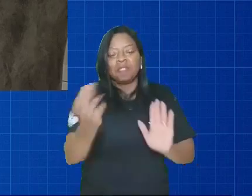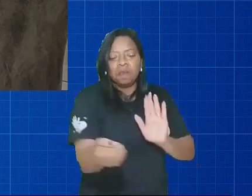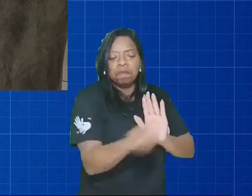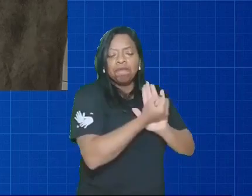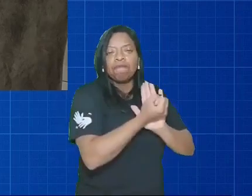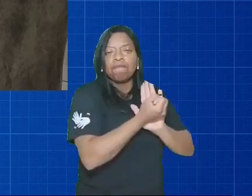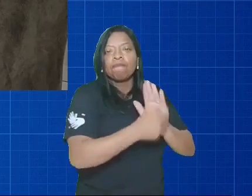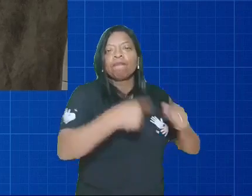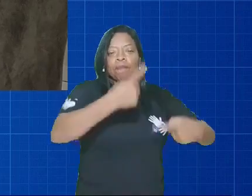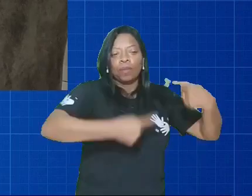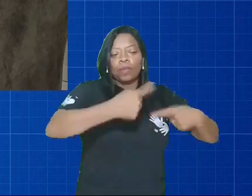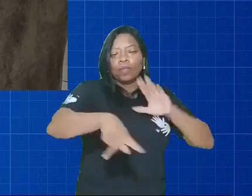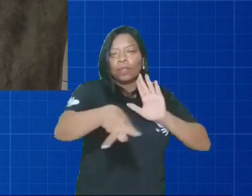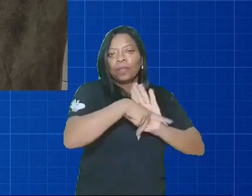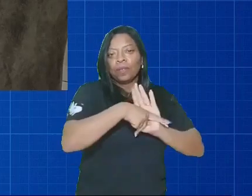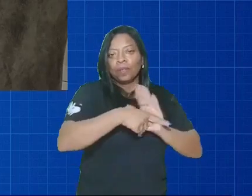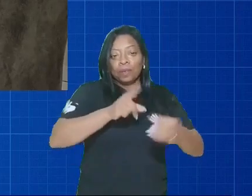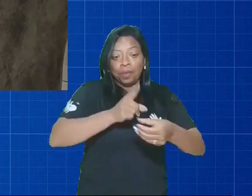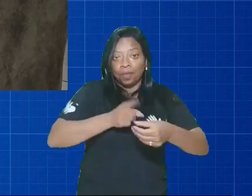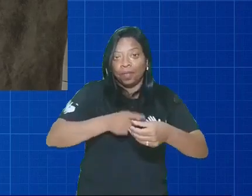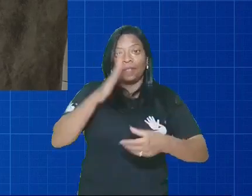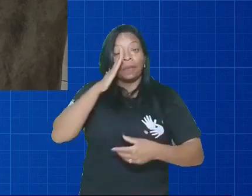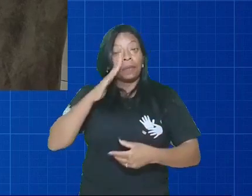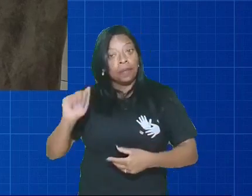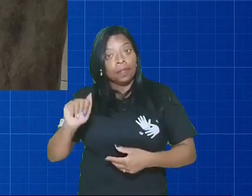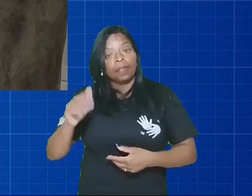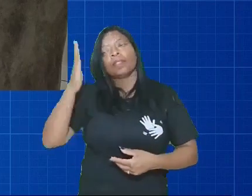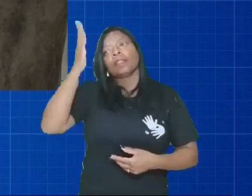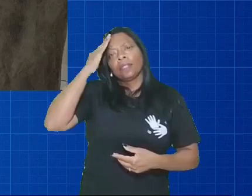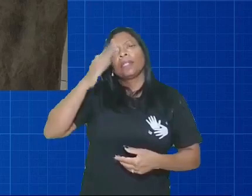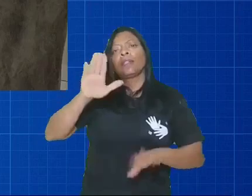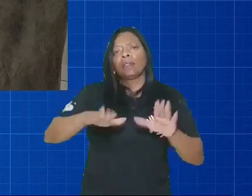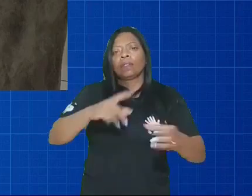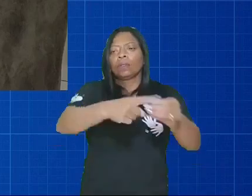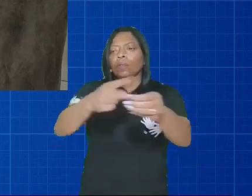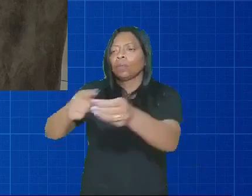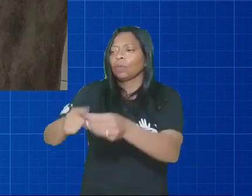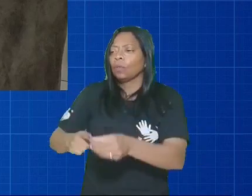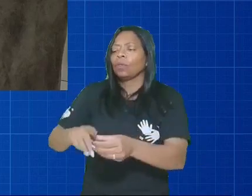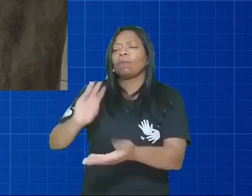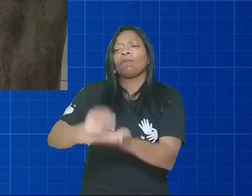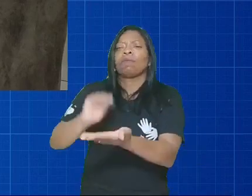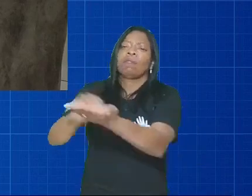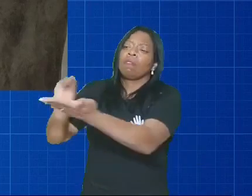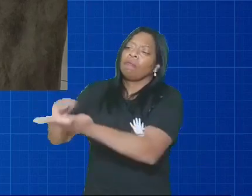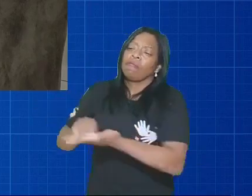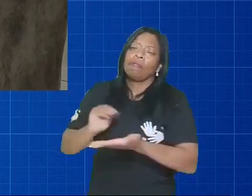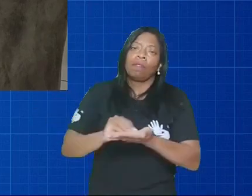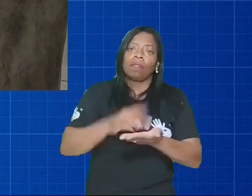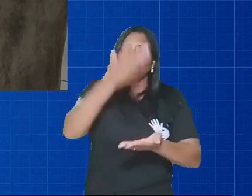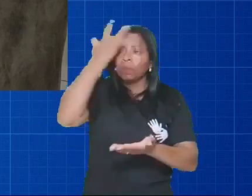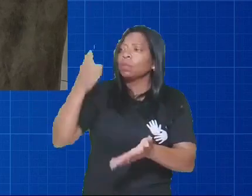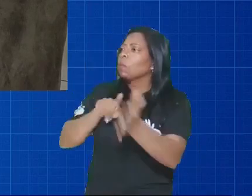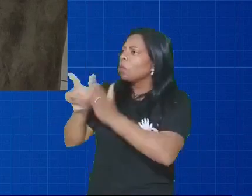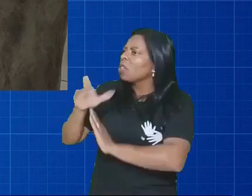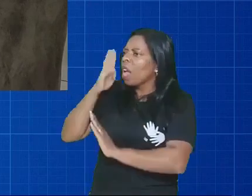vejo que faz muita falta, né? E sempre quando a gente conversa sobre a política, as pessoas acham muito interessante. Nossa, tem uma política de educação